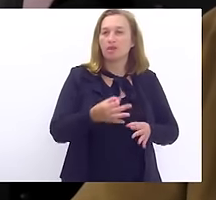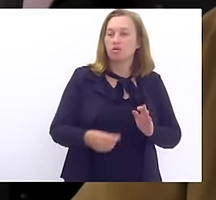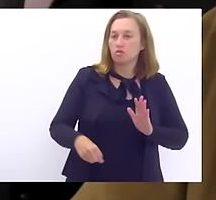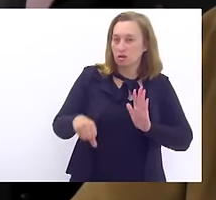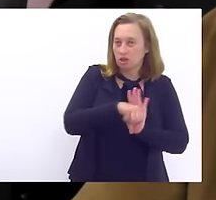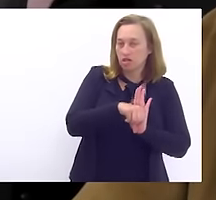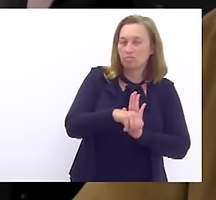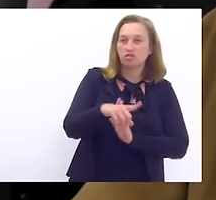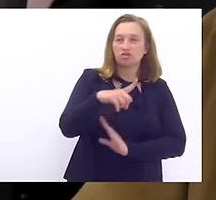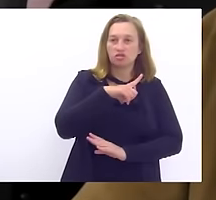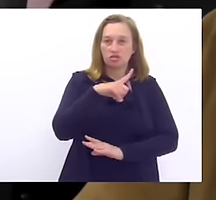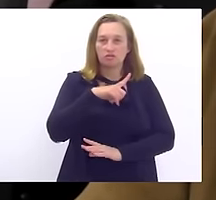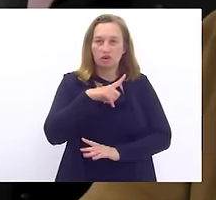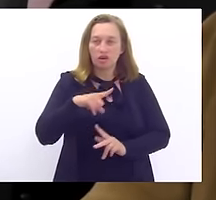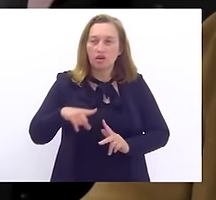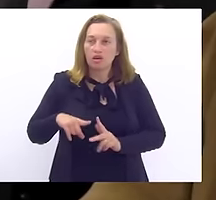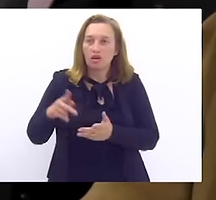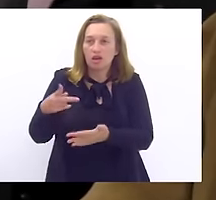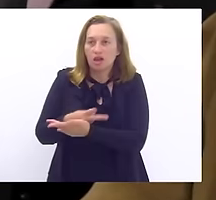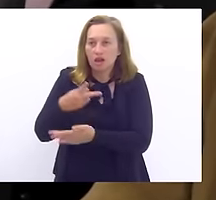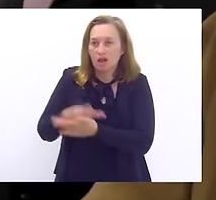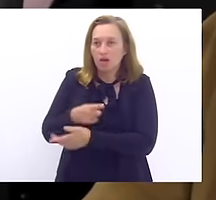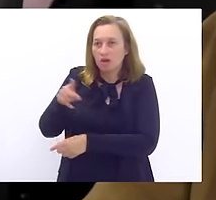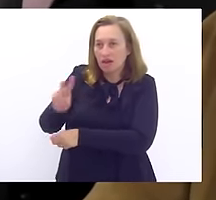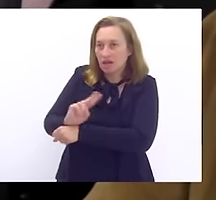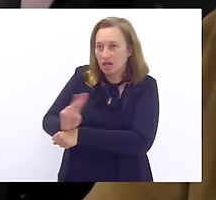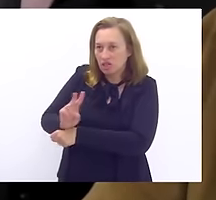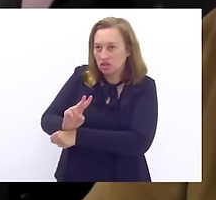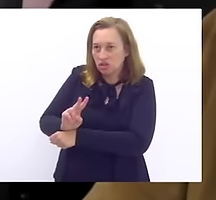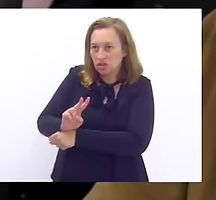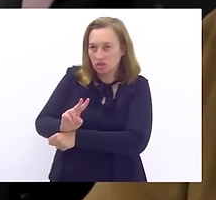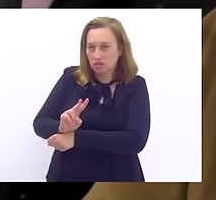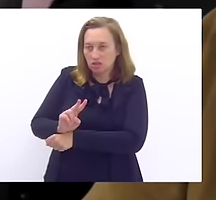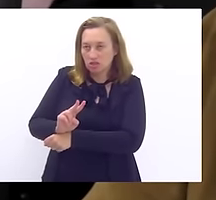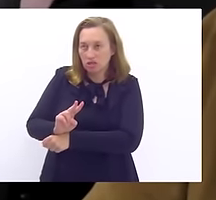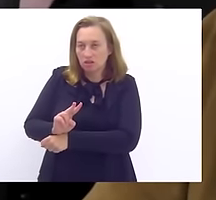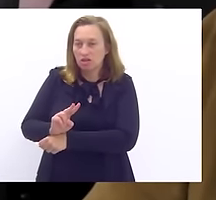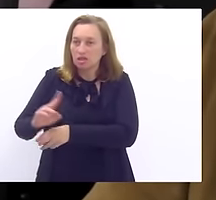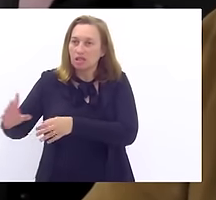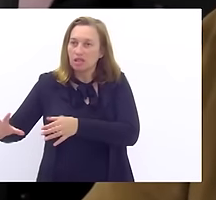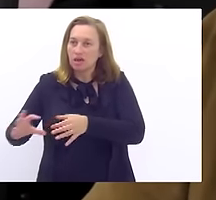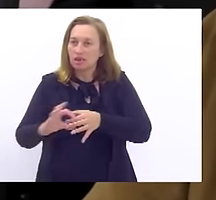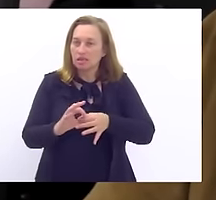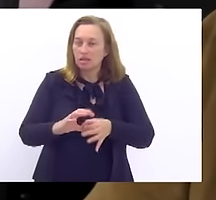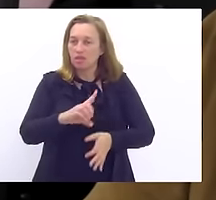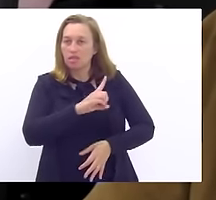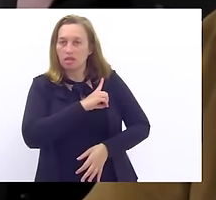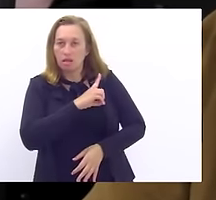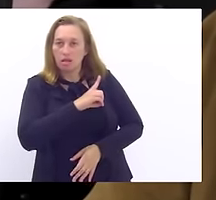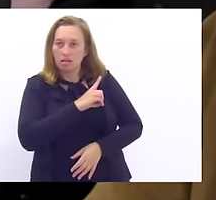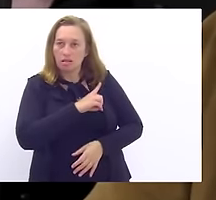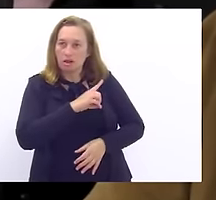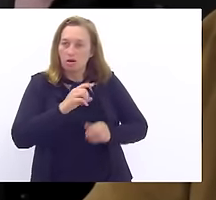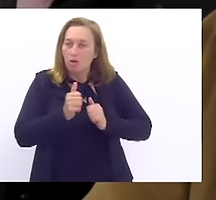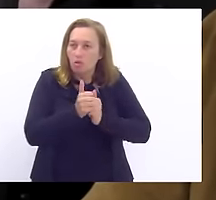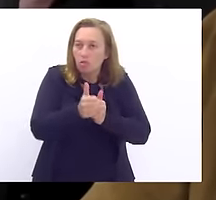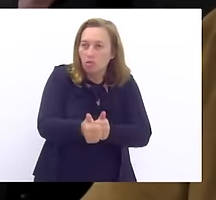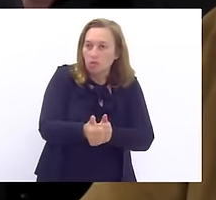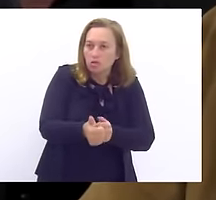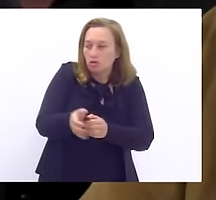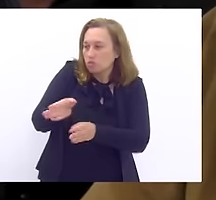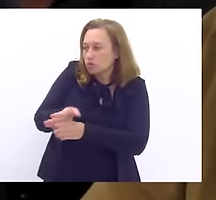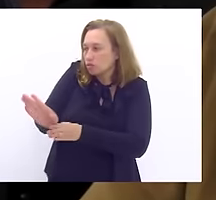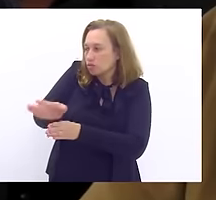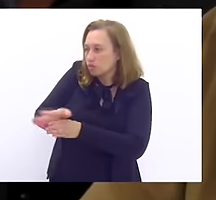algum indício de adulteração aquele agente deslocado seria o elo com a delegacia local para fazer a condução e auxiliar nos